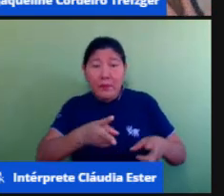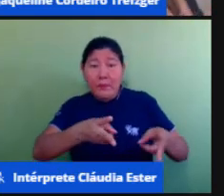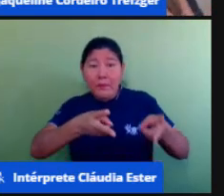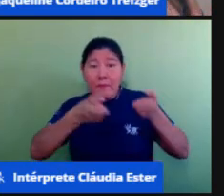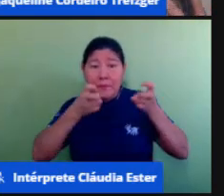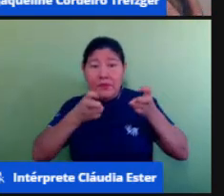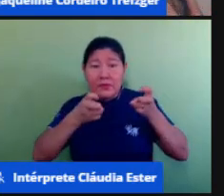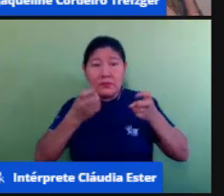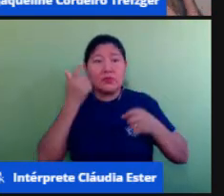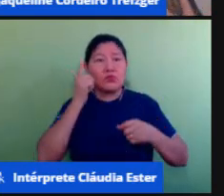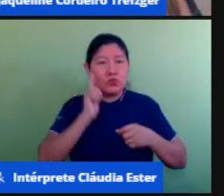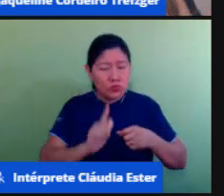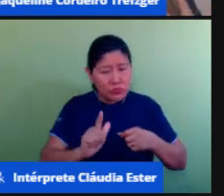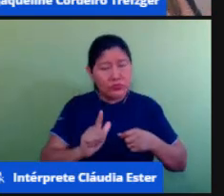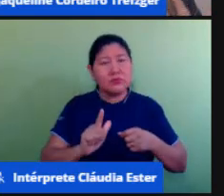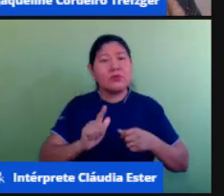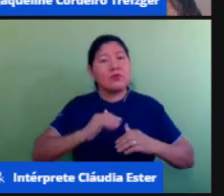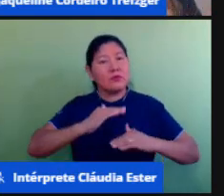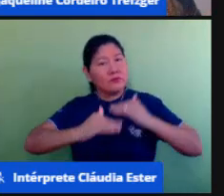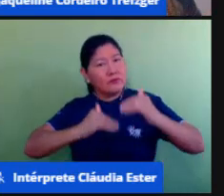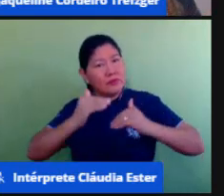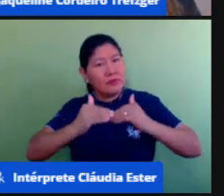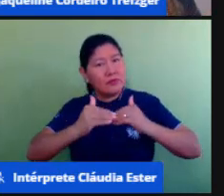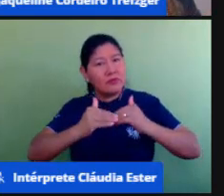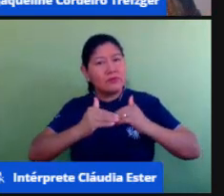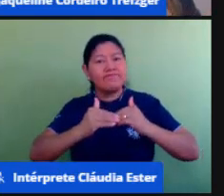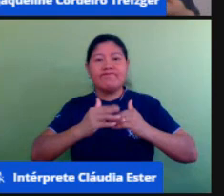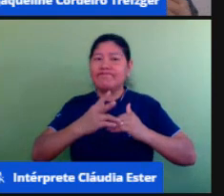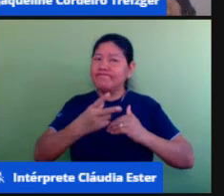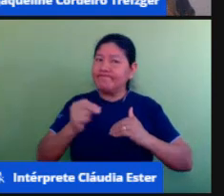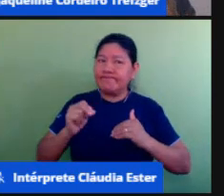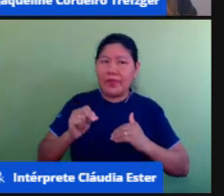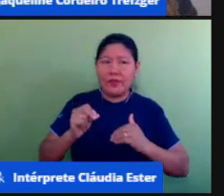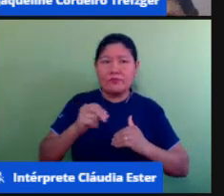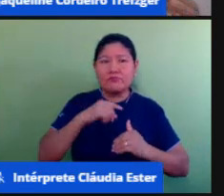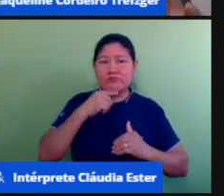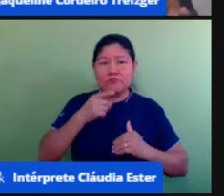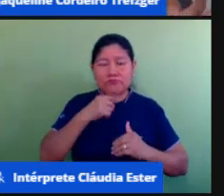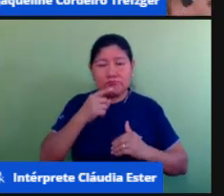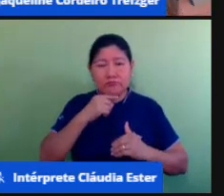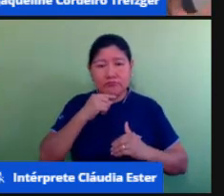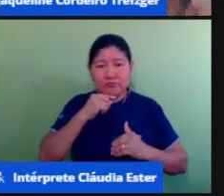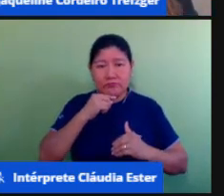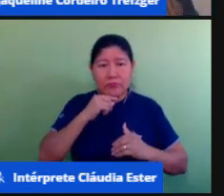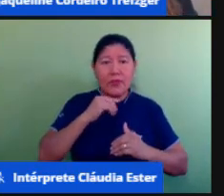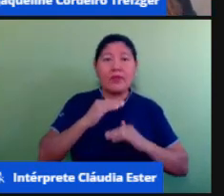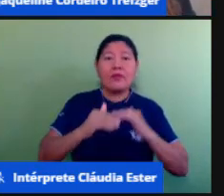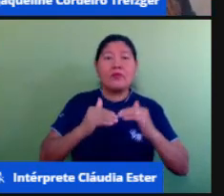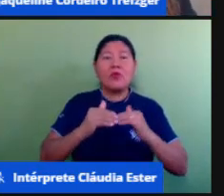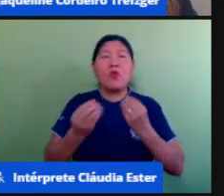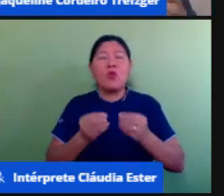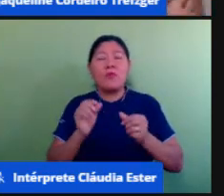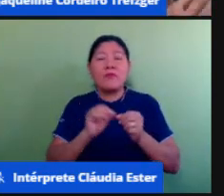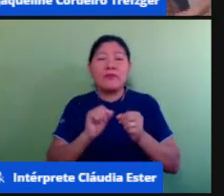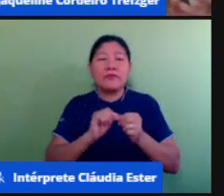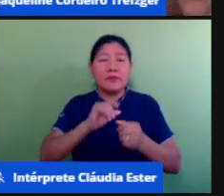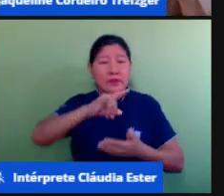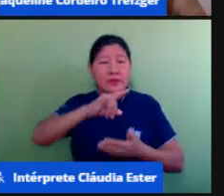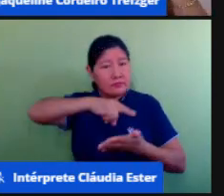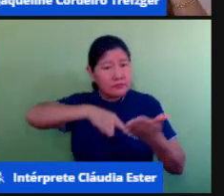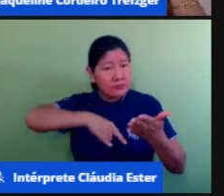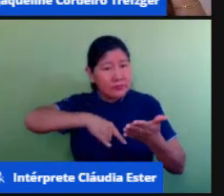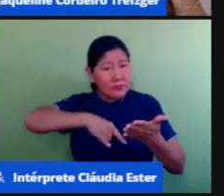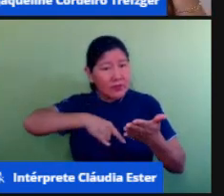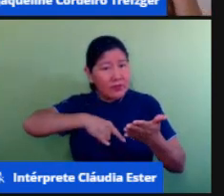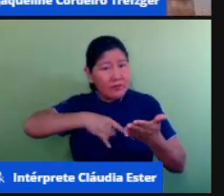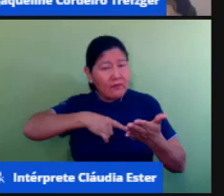os aspectos éticos, né, da avaliação, as provas subjetivas e objetivas, e dentro dessas